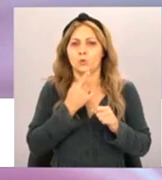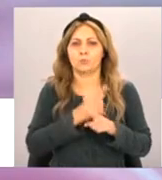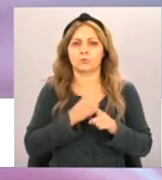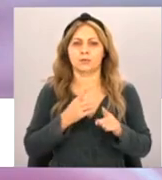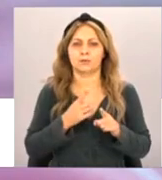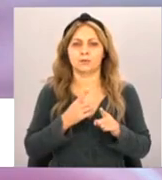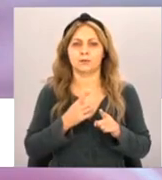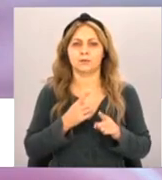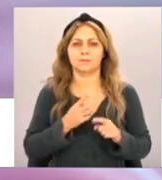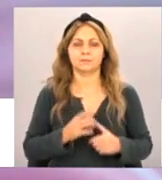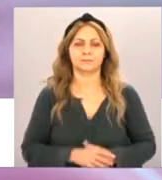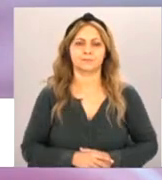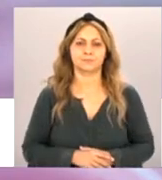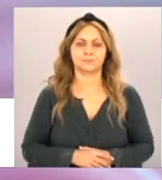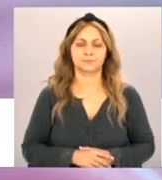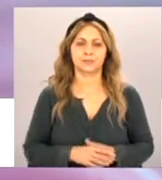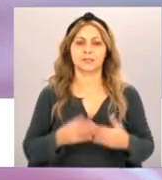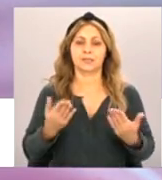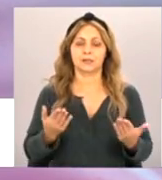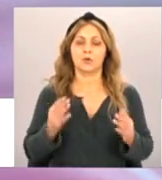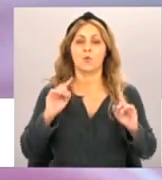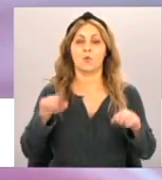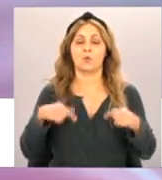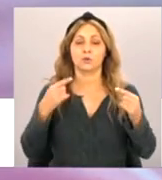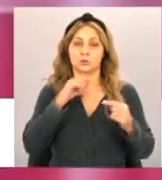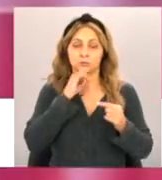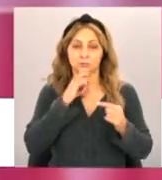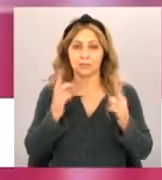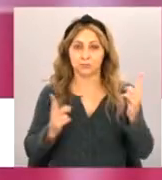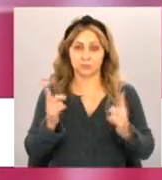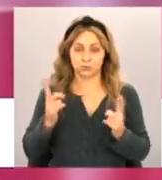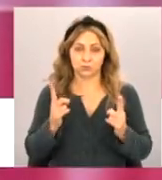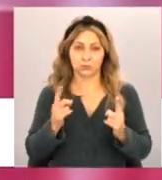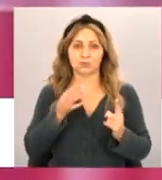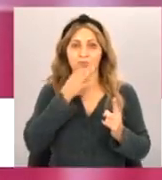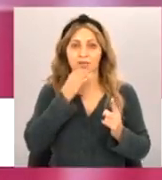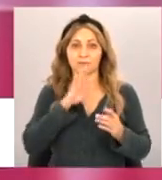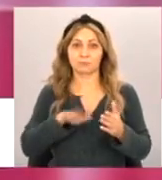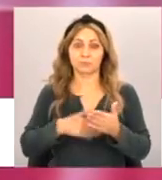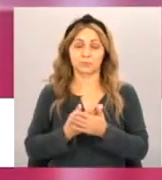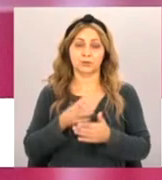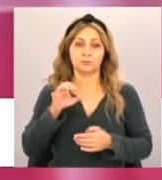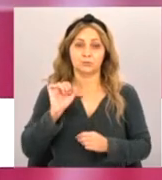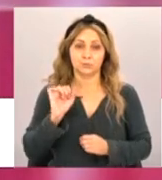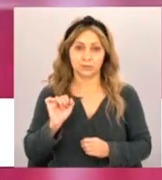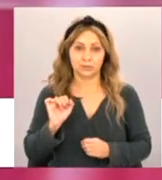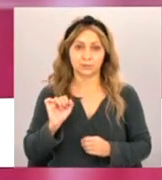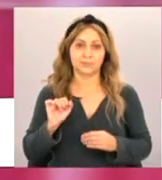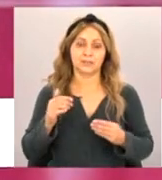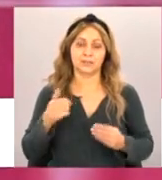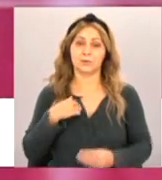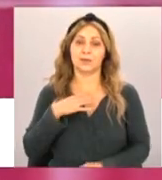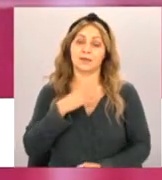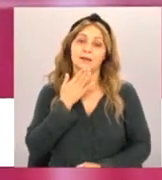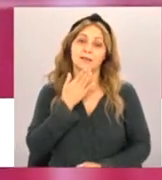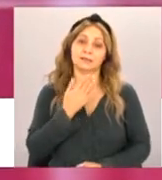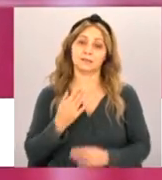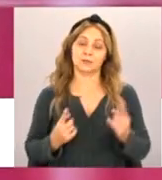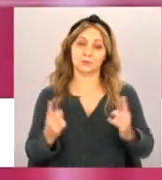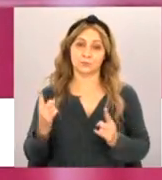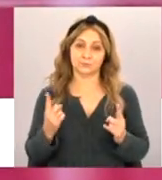casa para o rei dava a estrada das habilidades para falar das propostas que livrou o país postos de festa agradecer